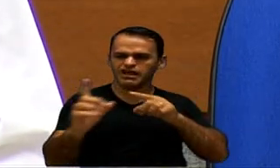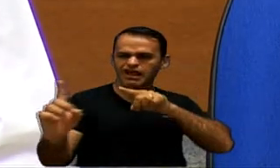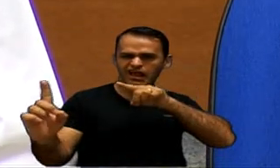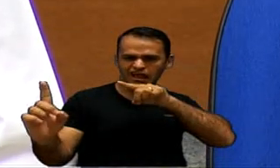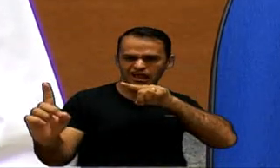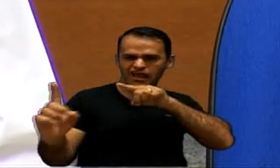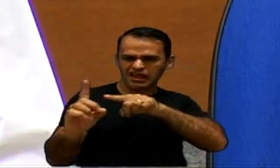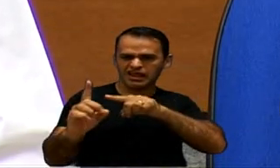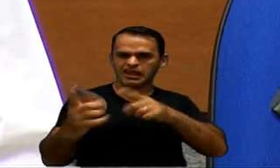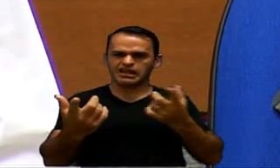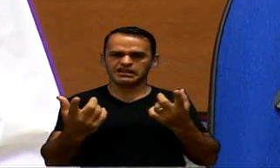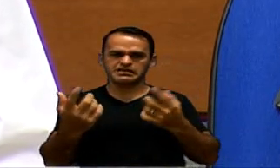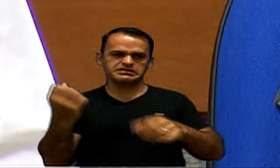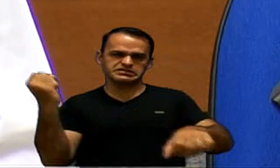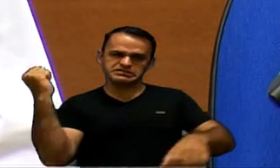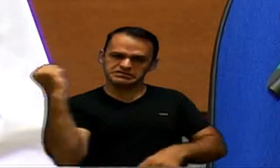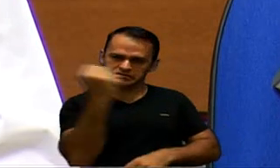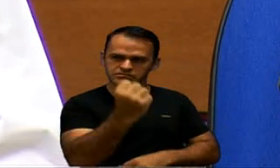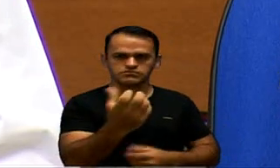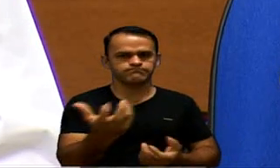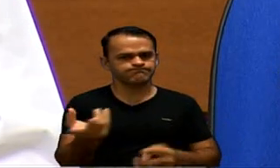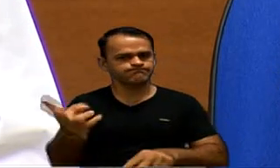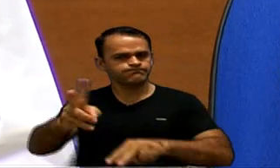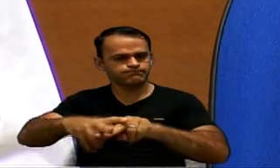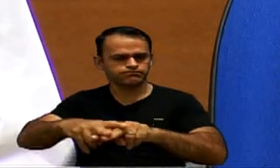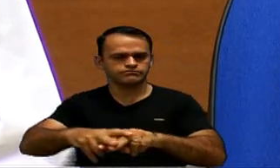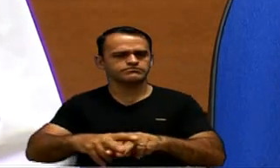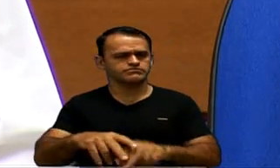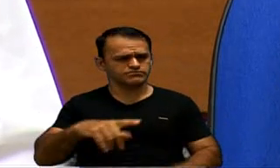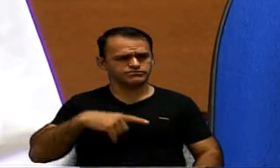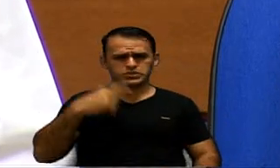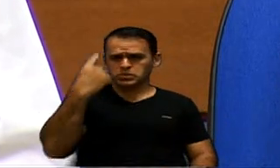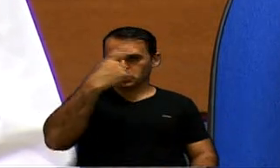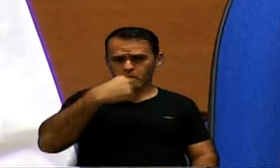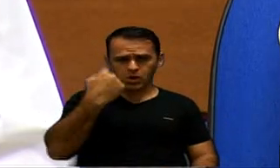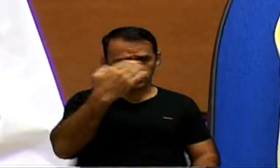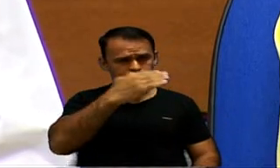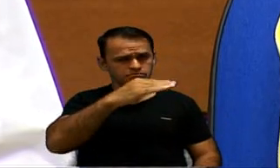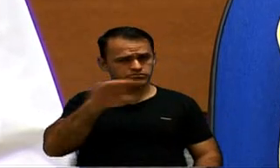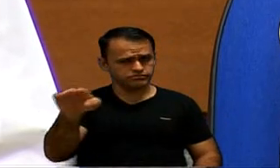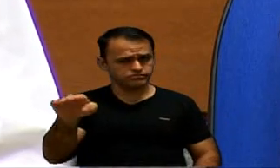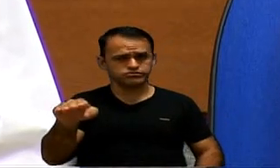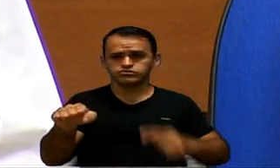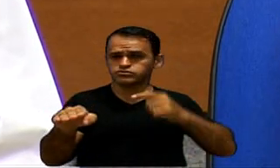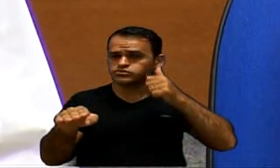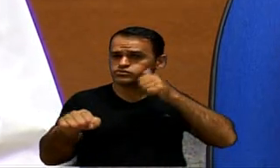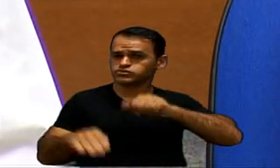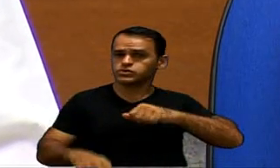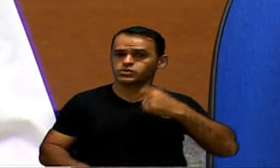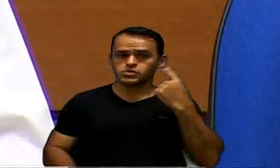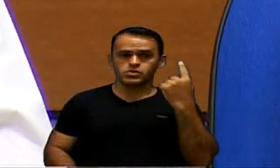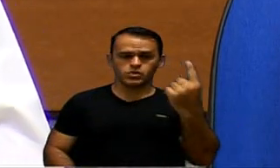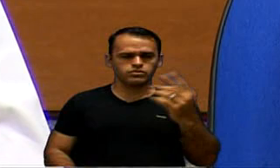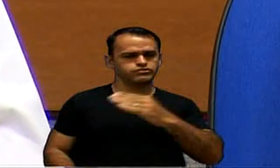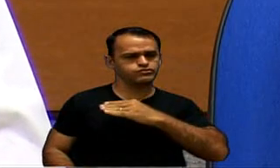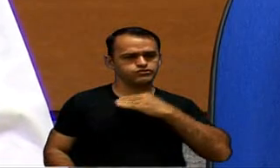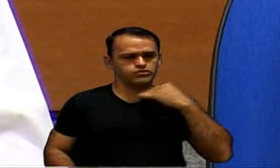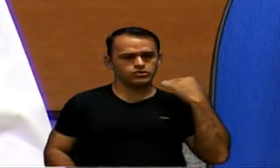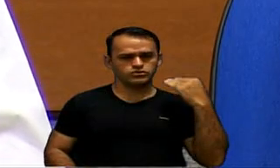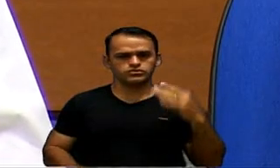pela delegacia da mulher. Porque a cada uma hora e meia uma mulher é morta, né? Nós temos um total de